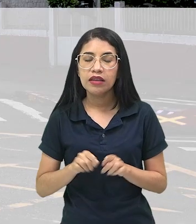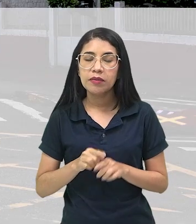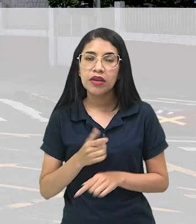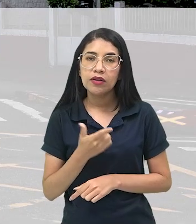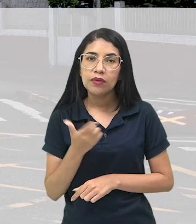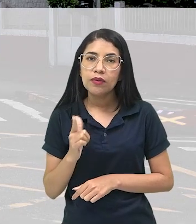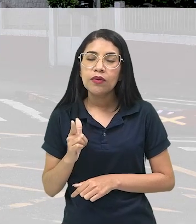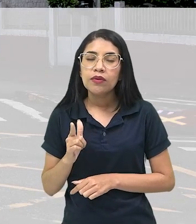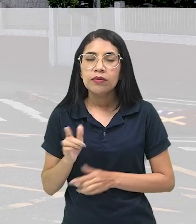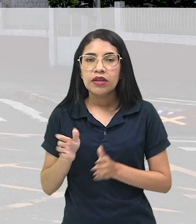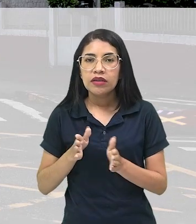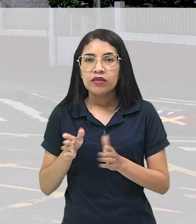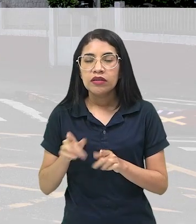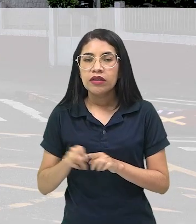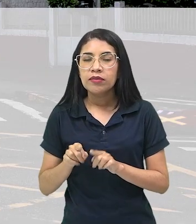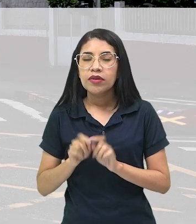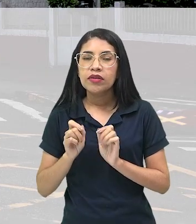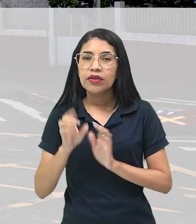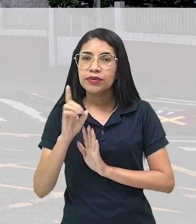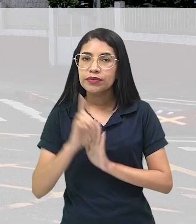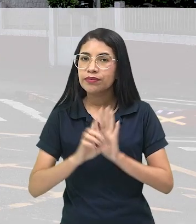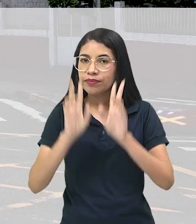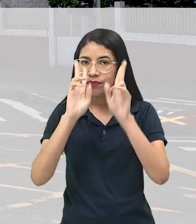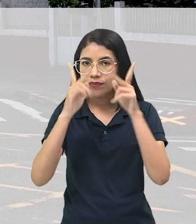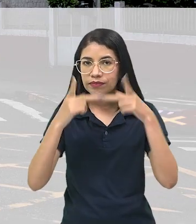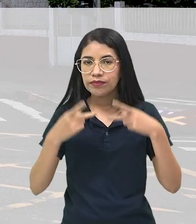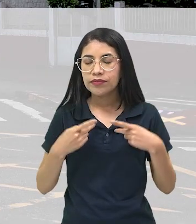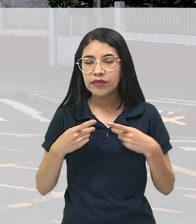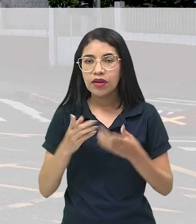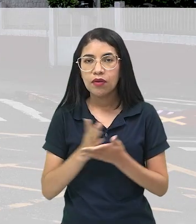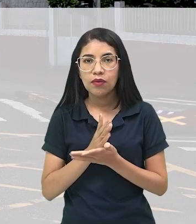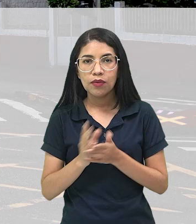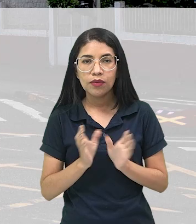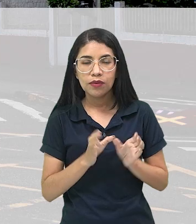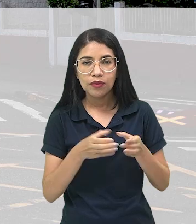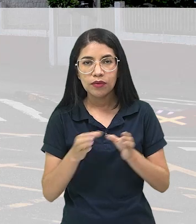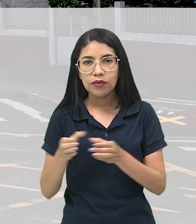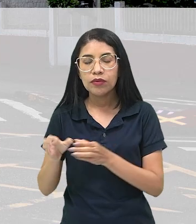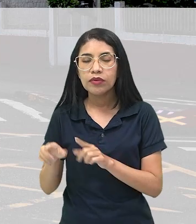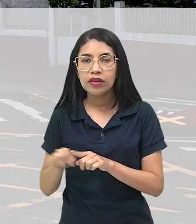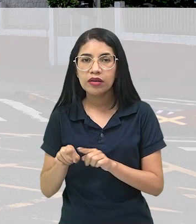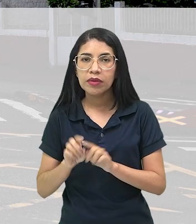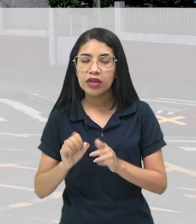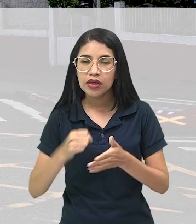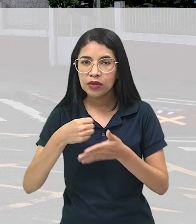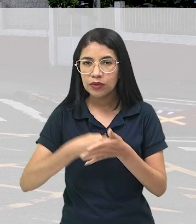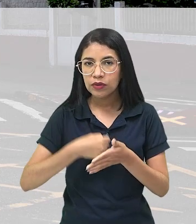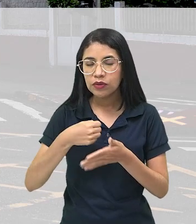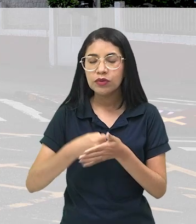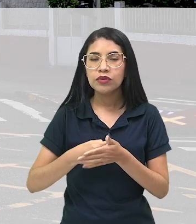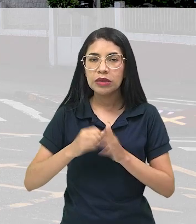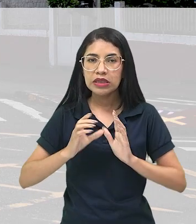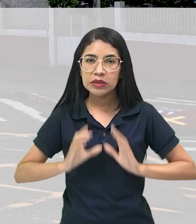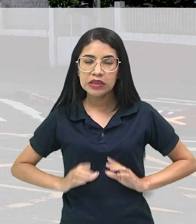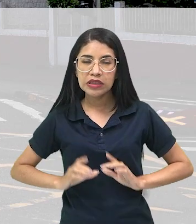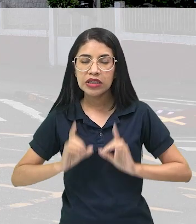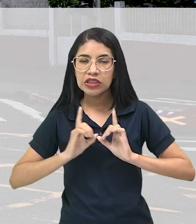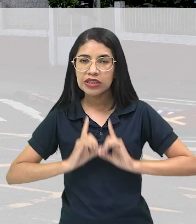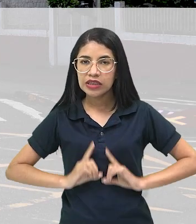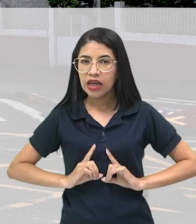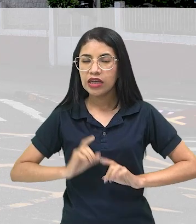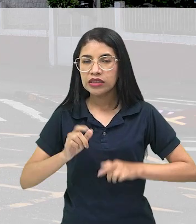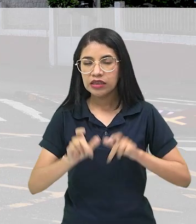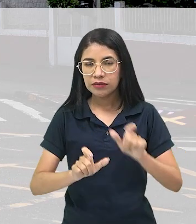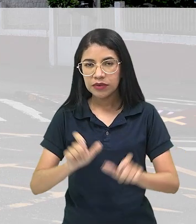outro momento ali, com relação aos direitos humanos, temos alguns grupos também que lutam pela cidadania, pela dignidade das pessoas.